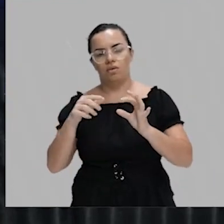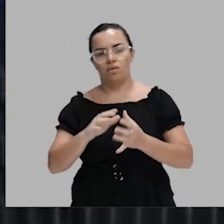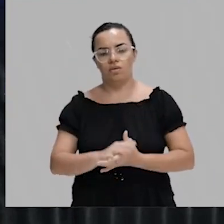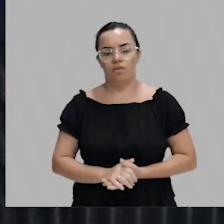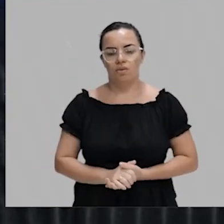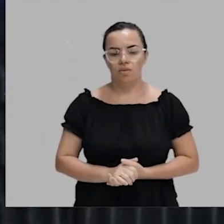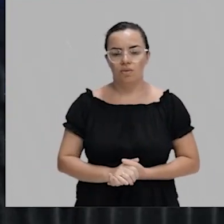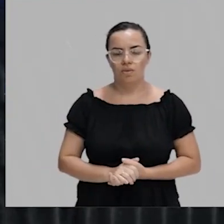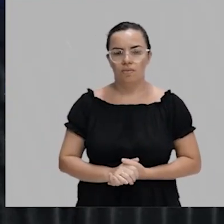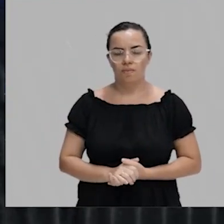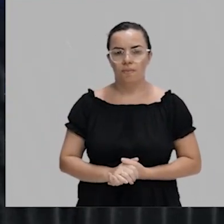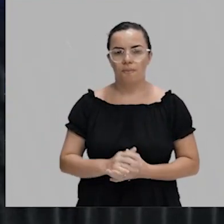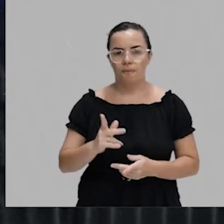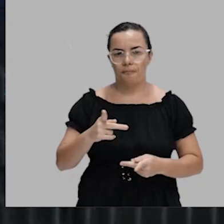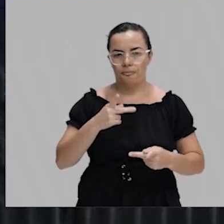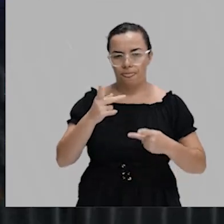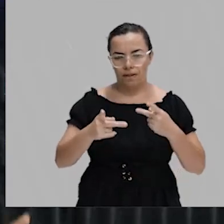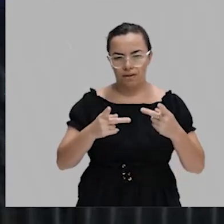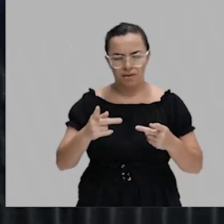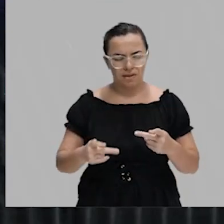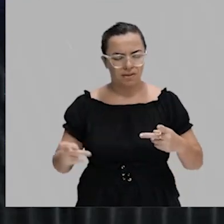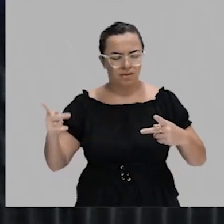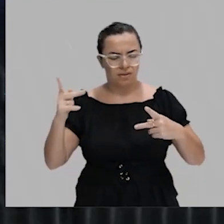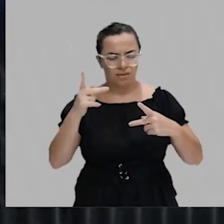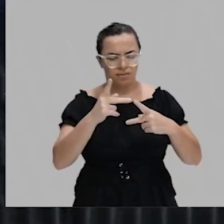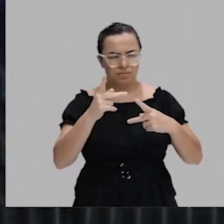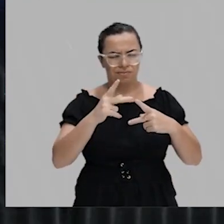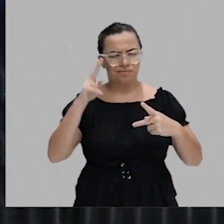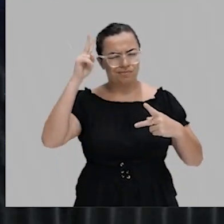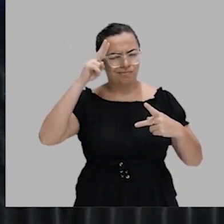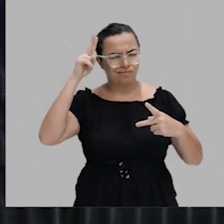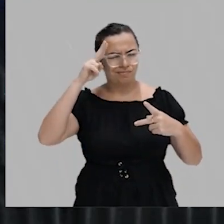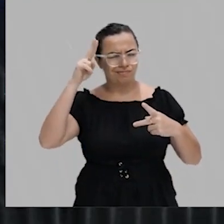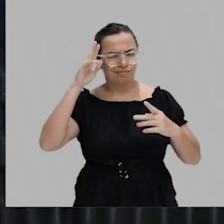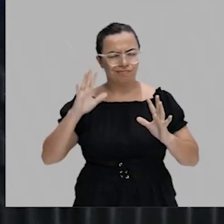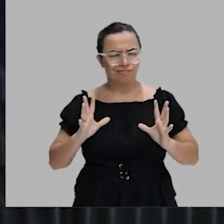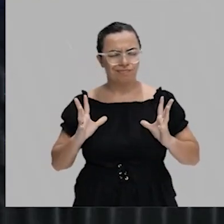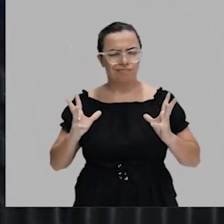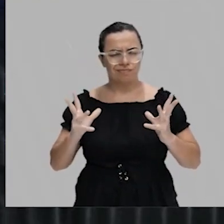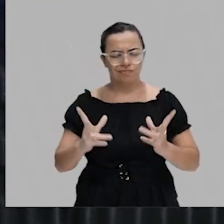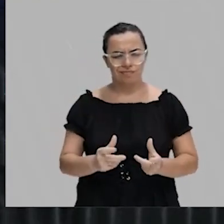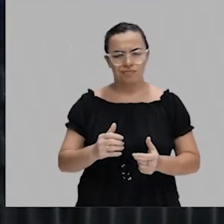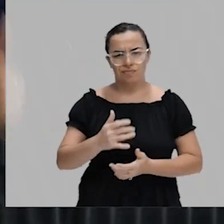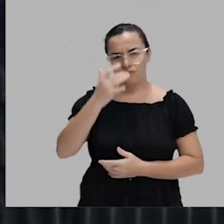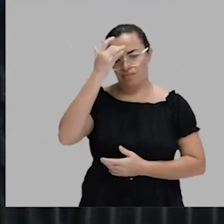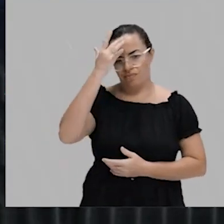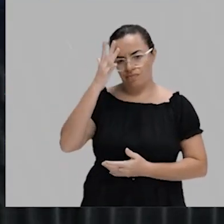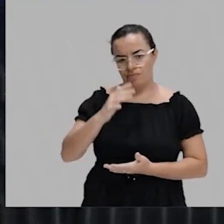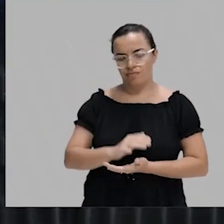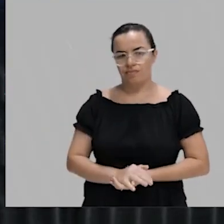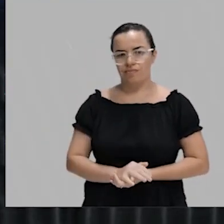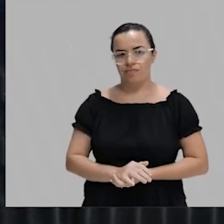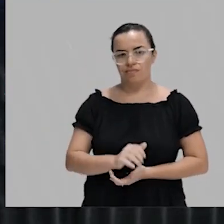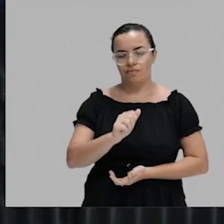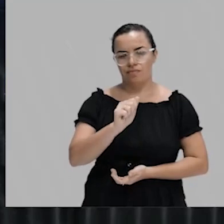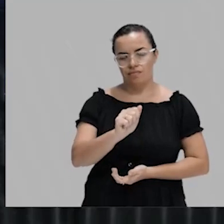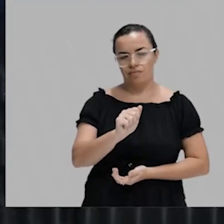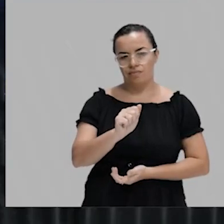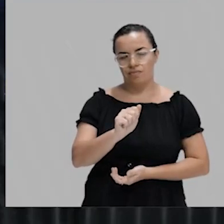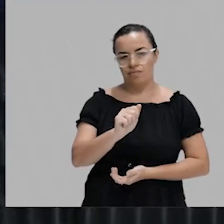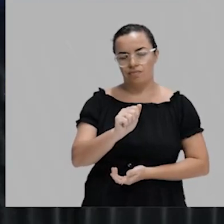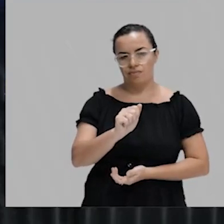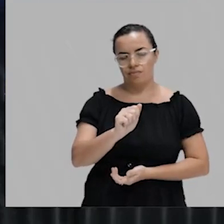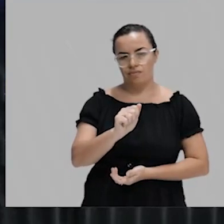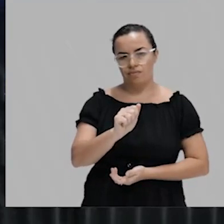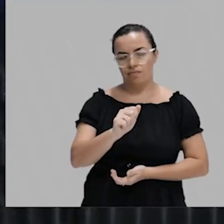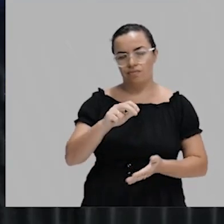o elo. E por falar em preposição, vocês lembram de todas elas? É fácil. A é preposição